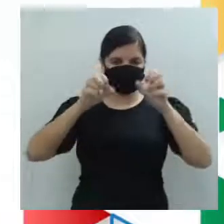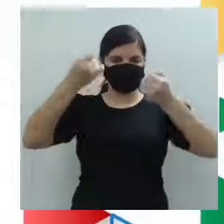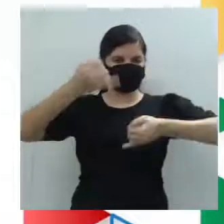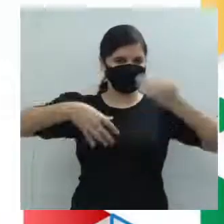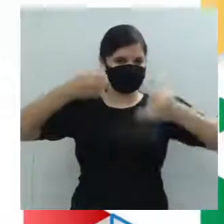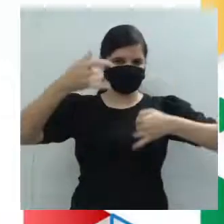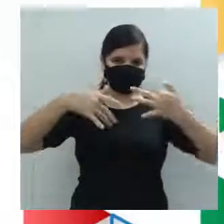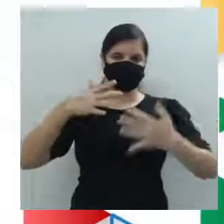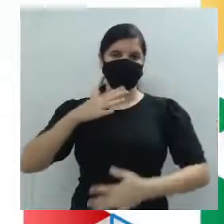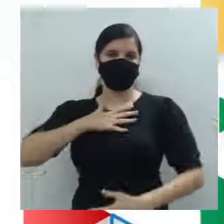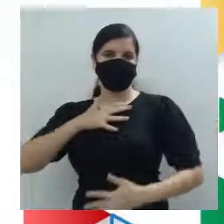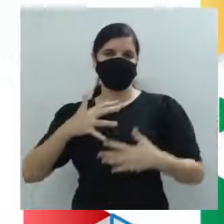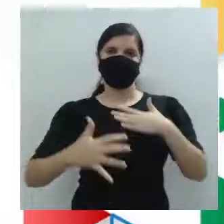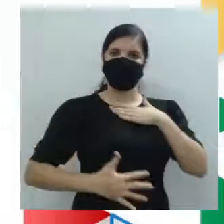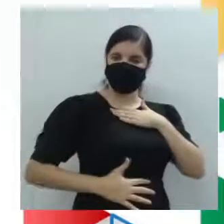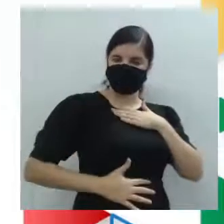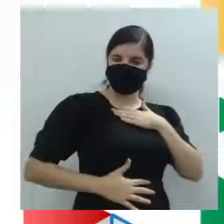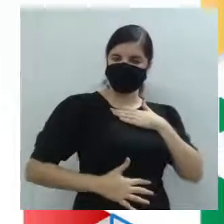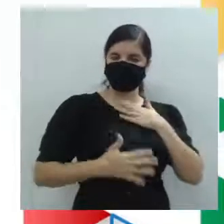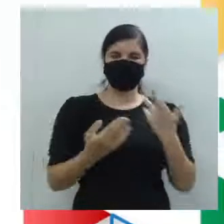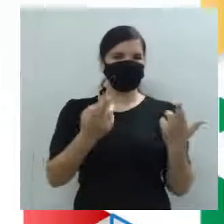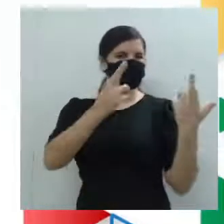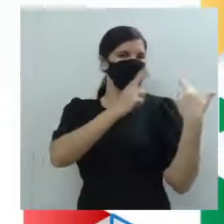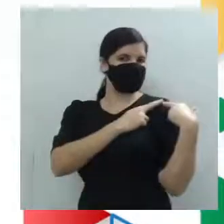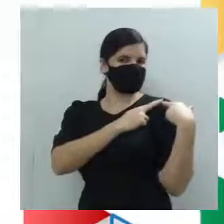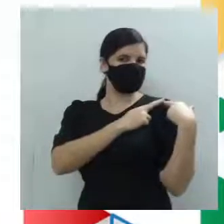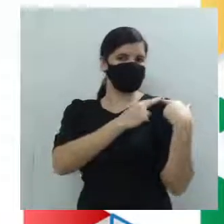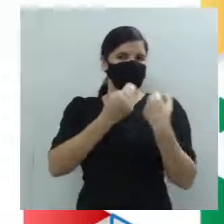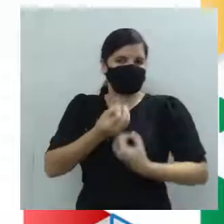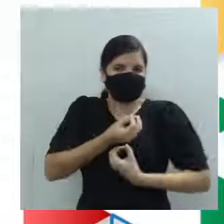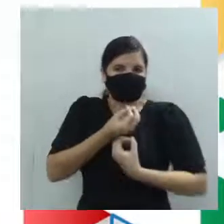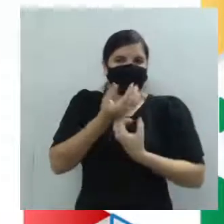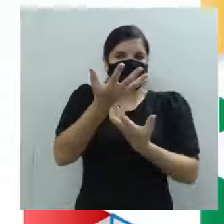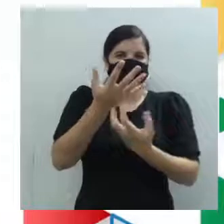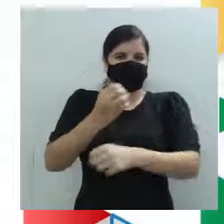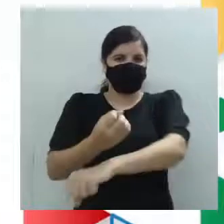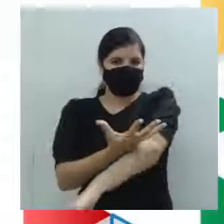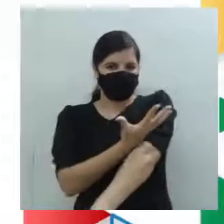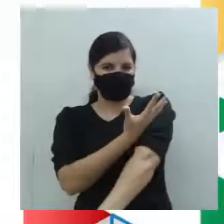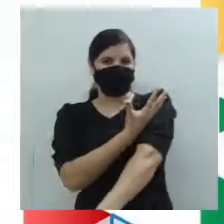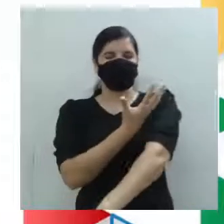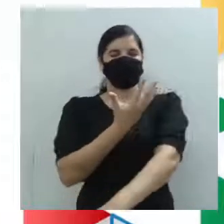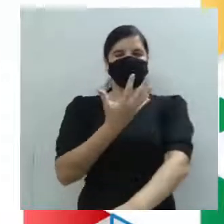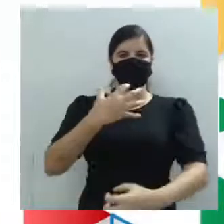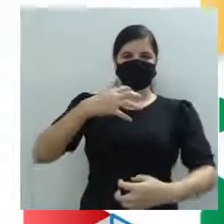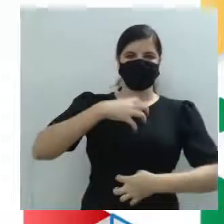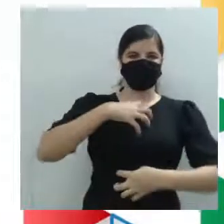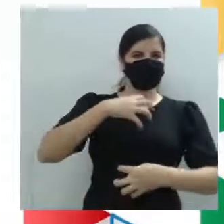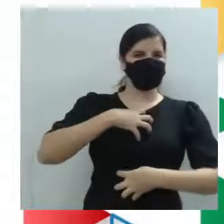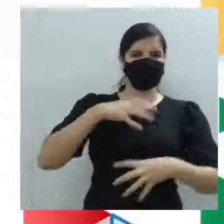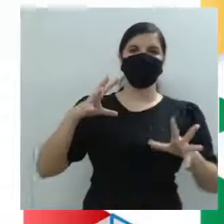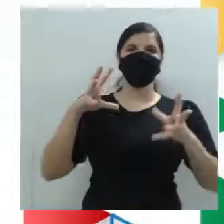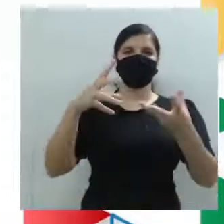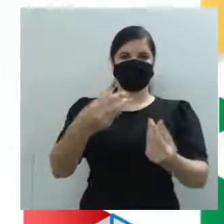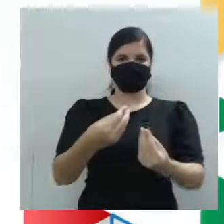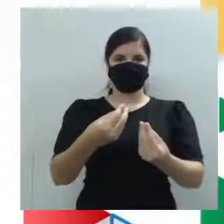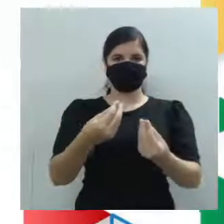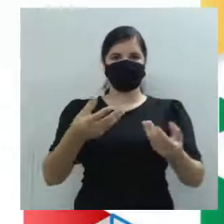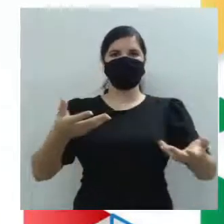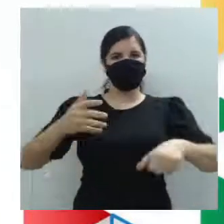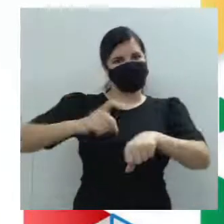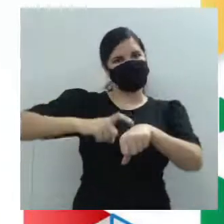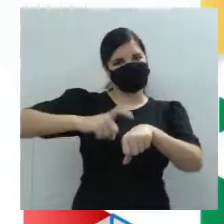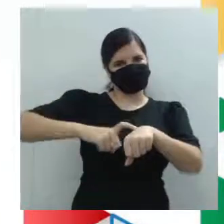a linguagem corporal é responsável por transmitir as emoções e sensações que sentimos naquele